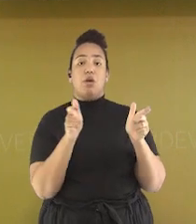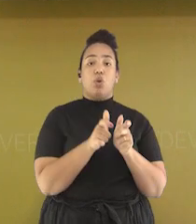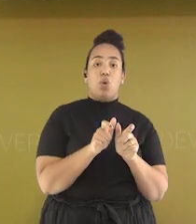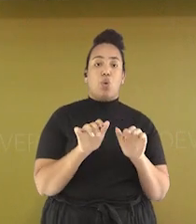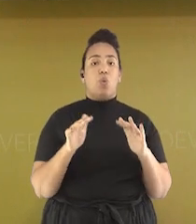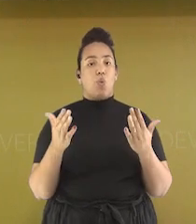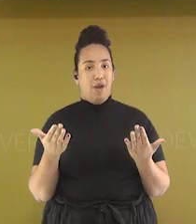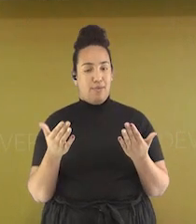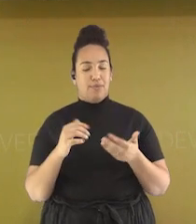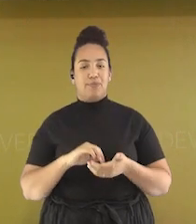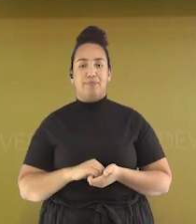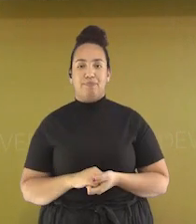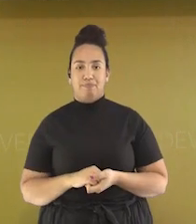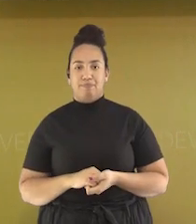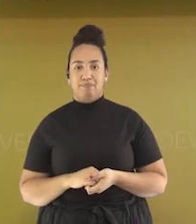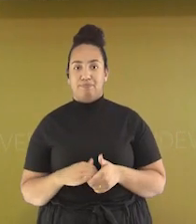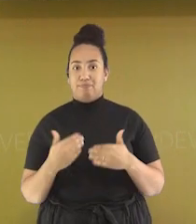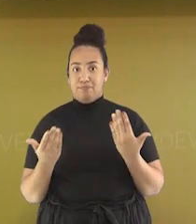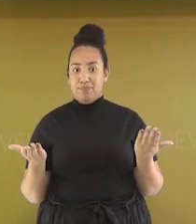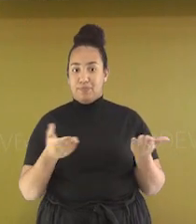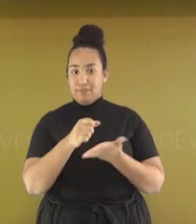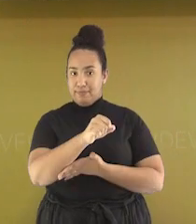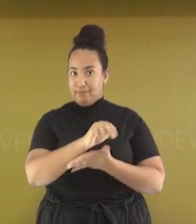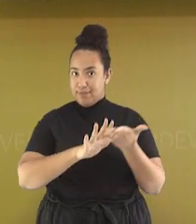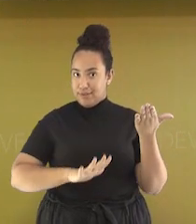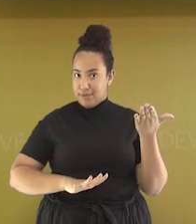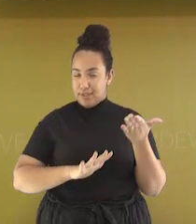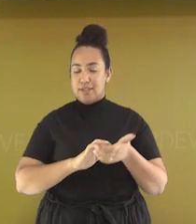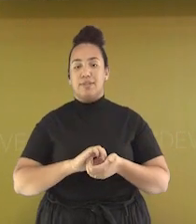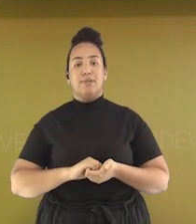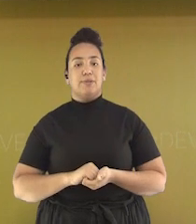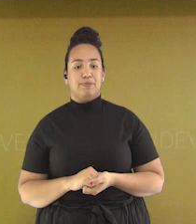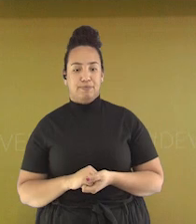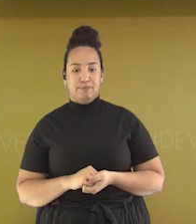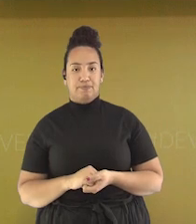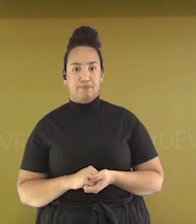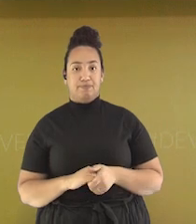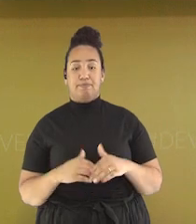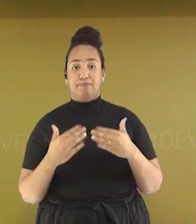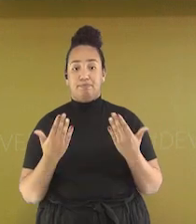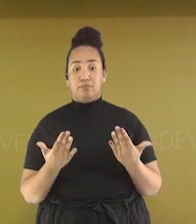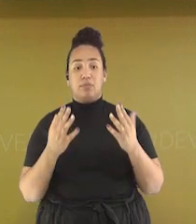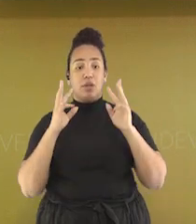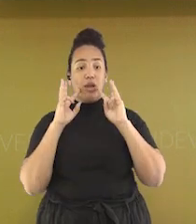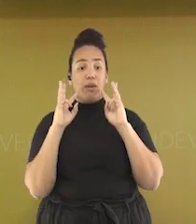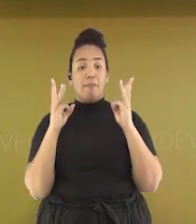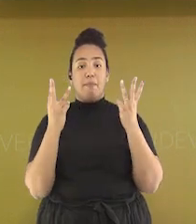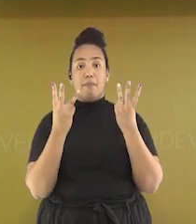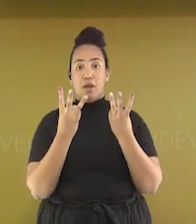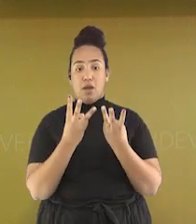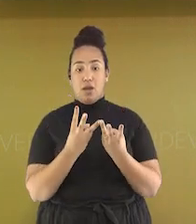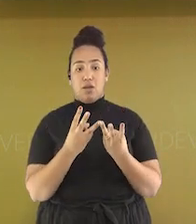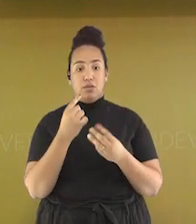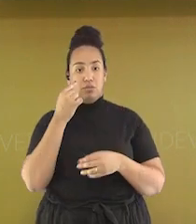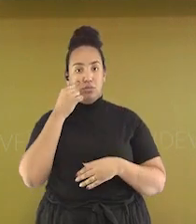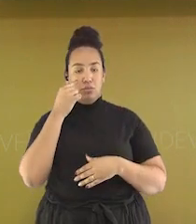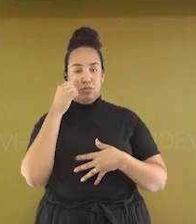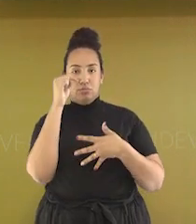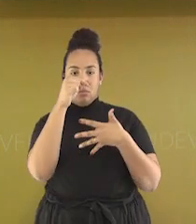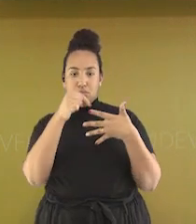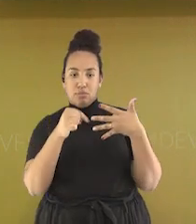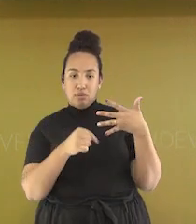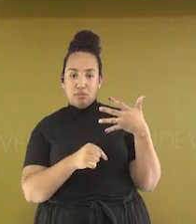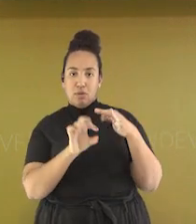quem tem a menor massa. Vamos fazer uma atividade? Ordene as massas